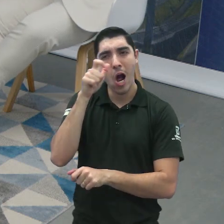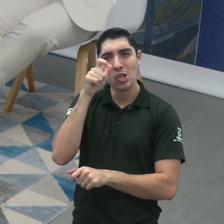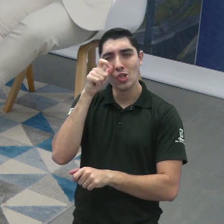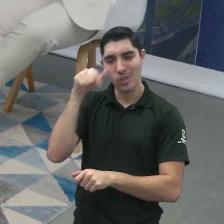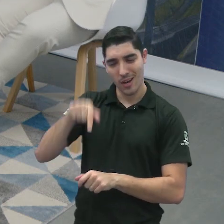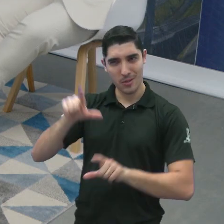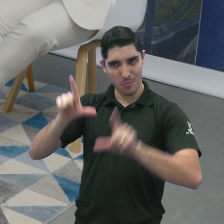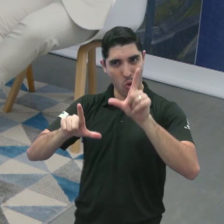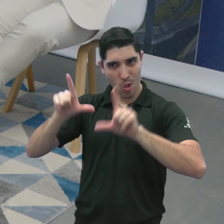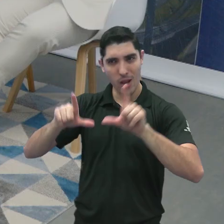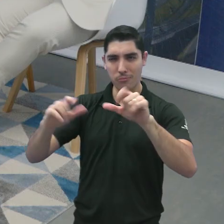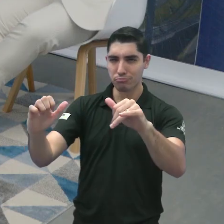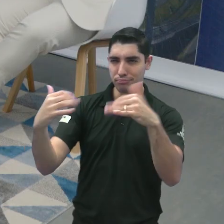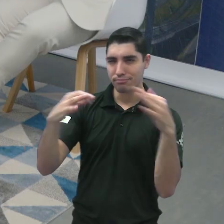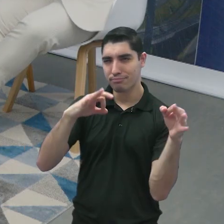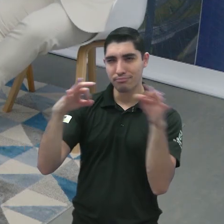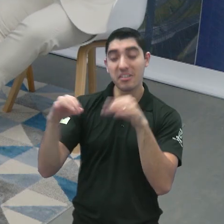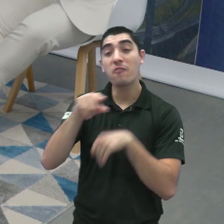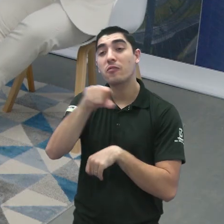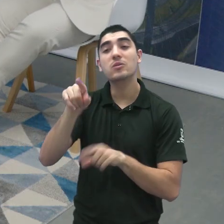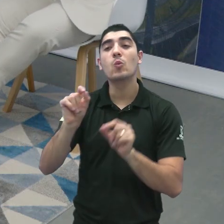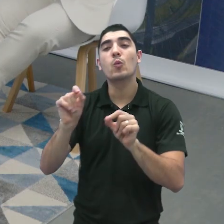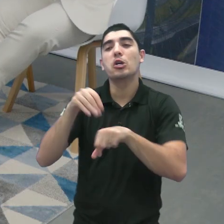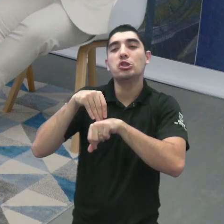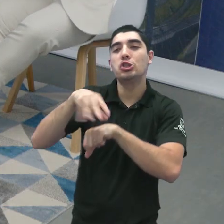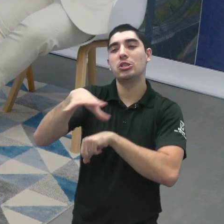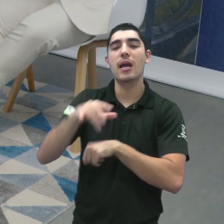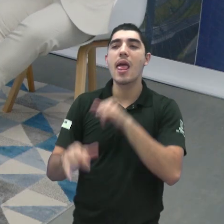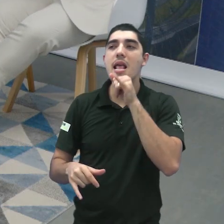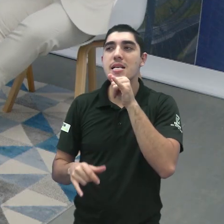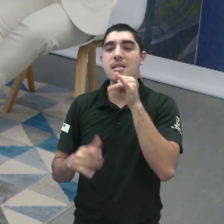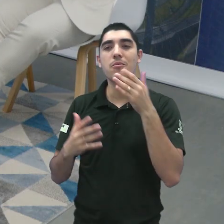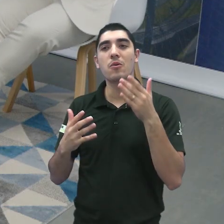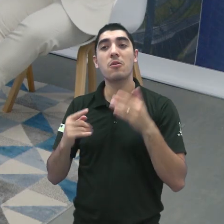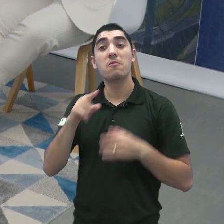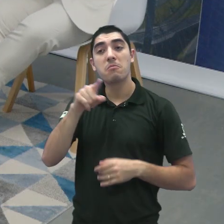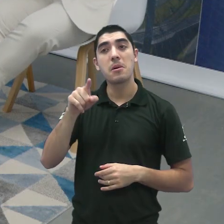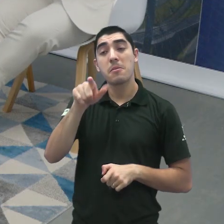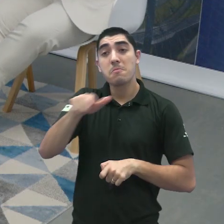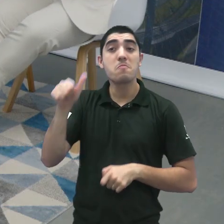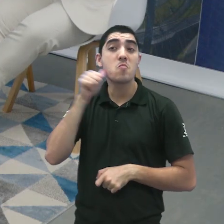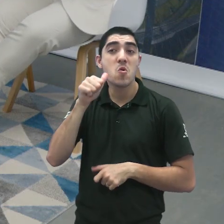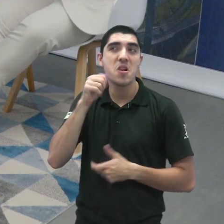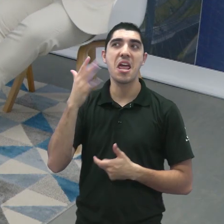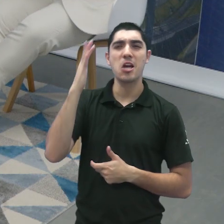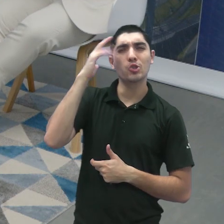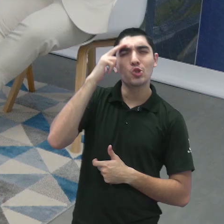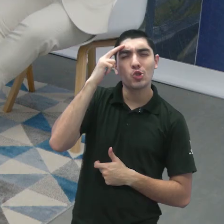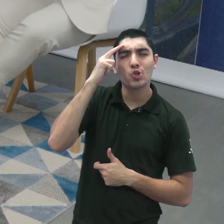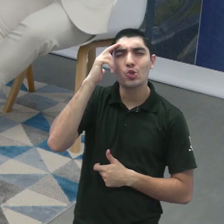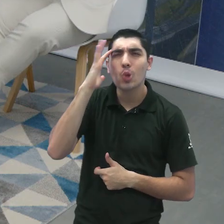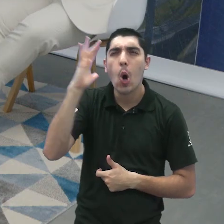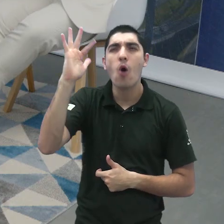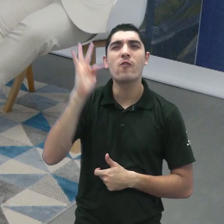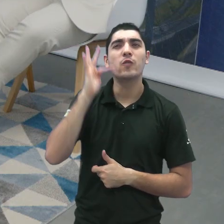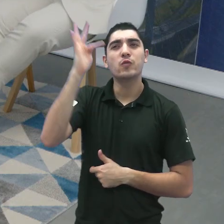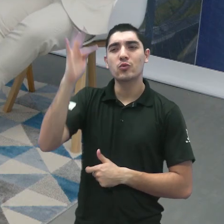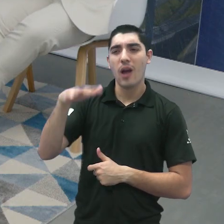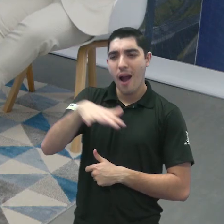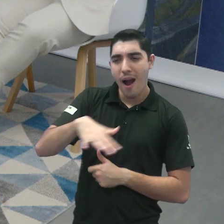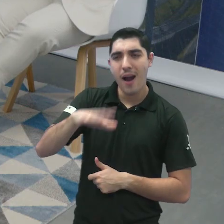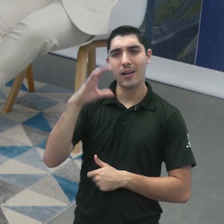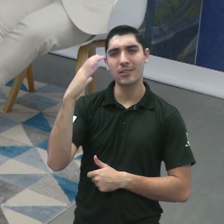acompanhando o nosso programa, que sonham, né, em estar na ciência, ser cientista. Cada uma, eu queria que vocês